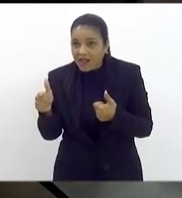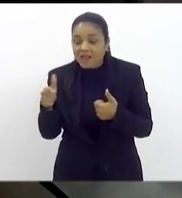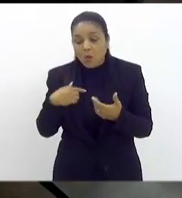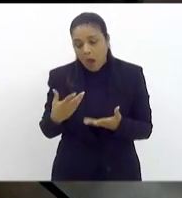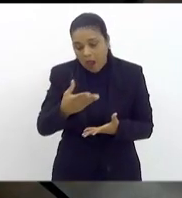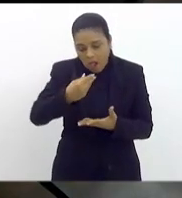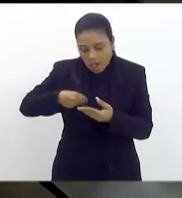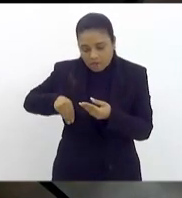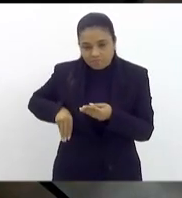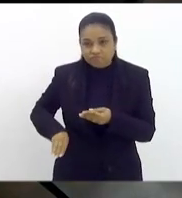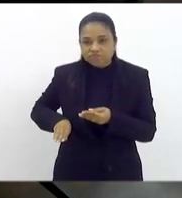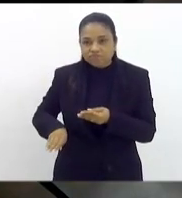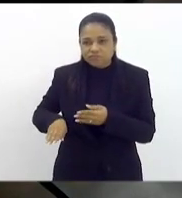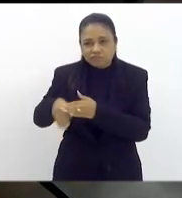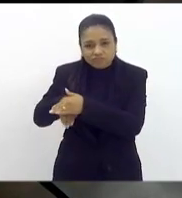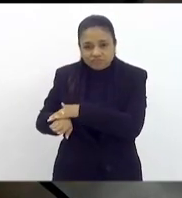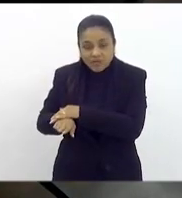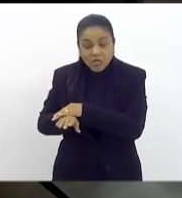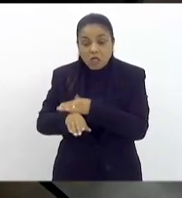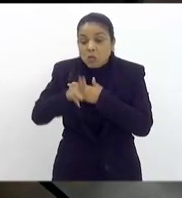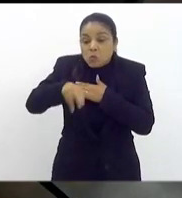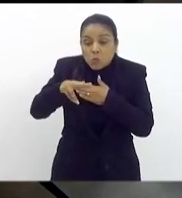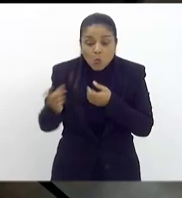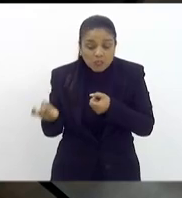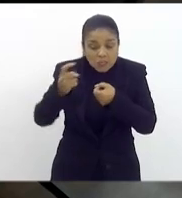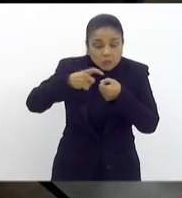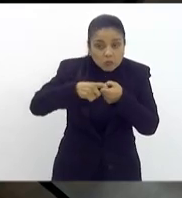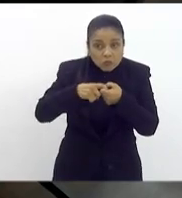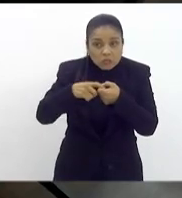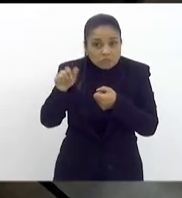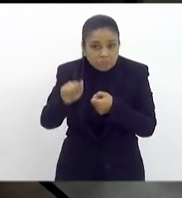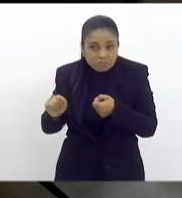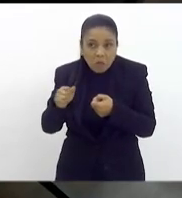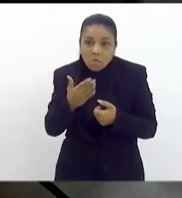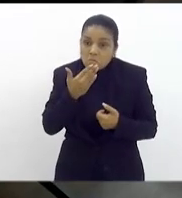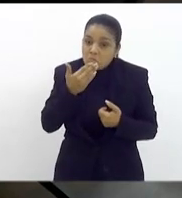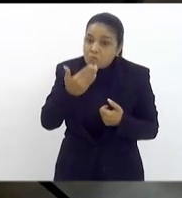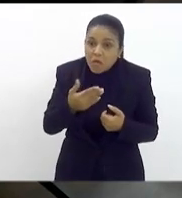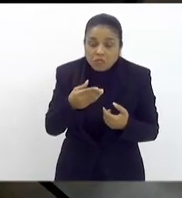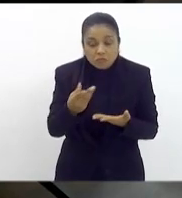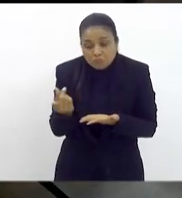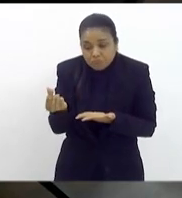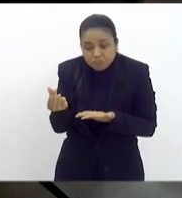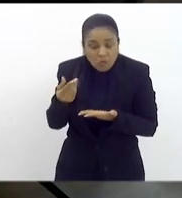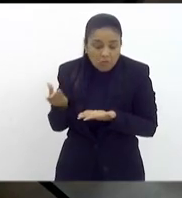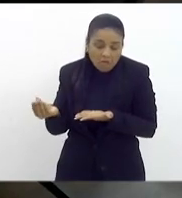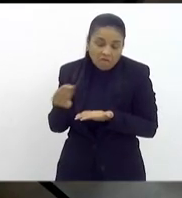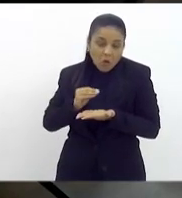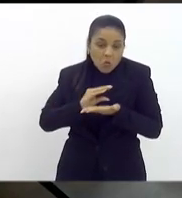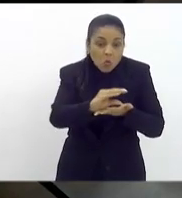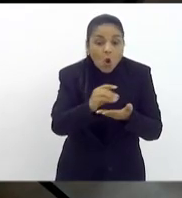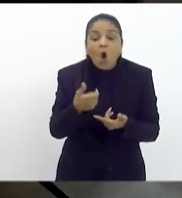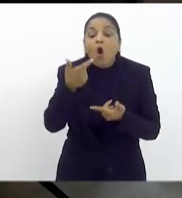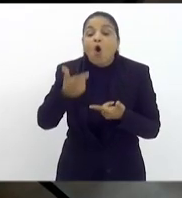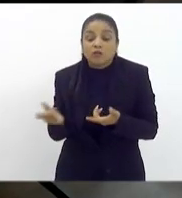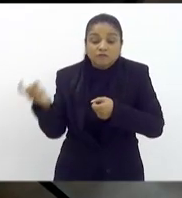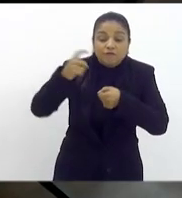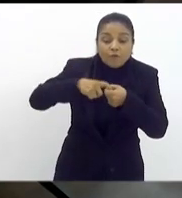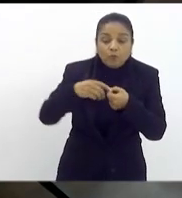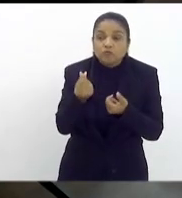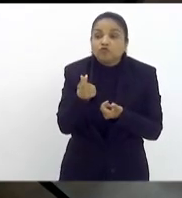compositor nunca se associa e nunca faz o pedido do valor retido... Para onde vai o dinheiro? Esta é a